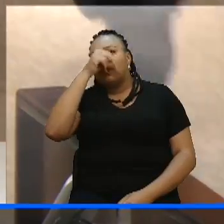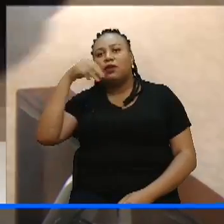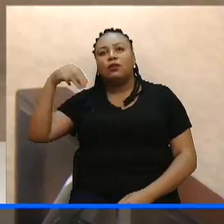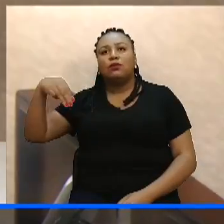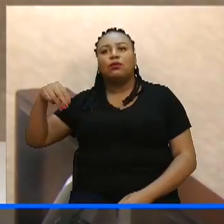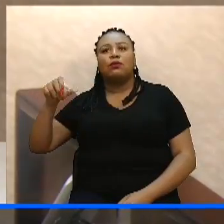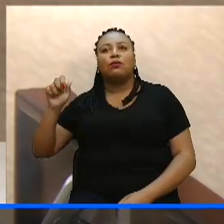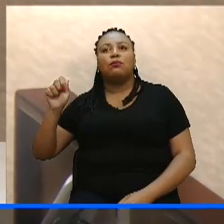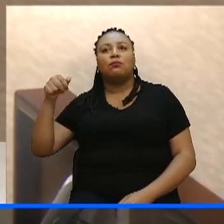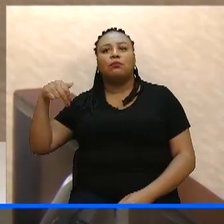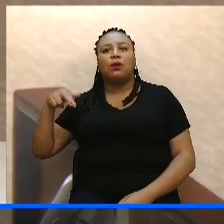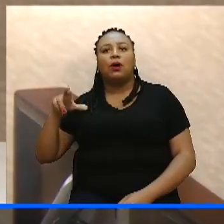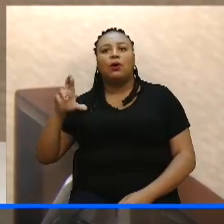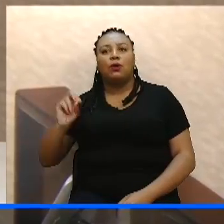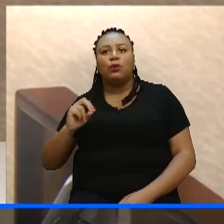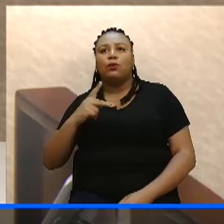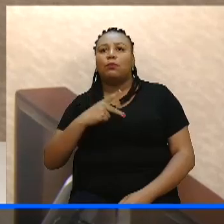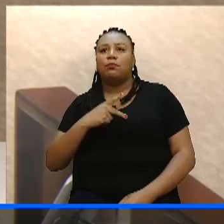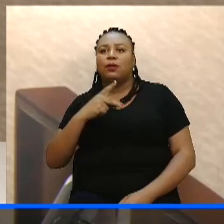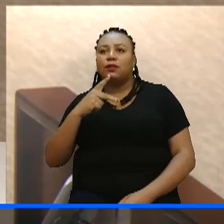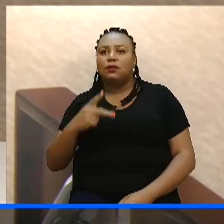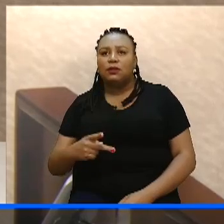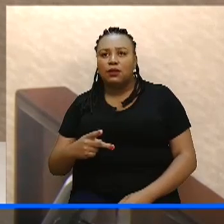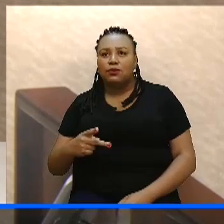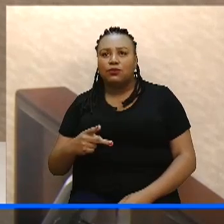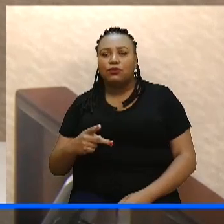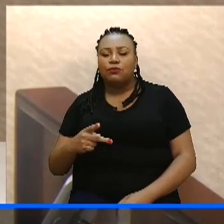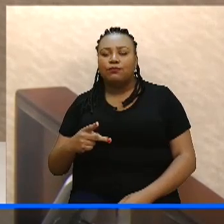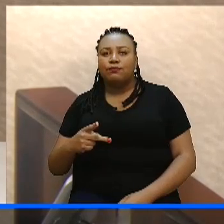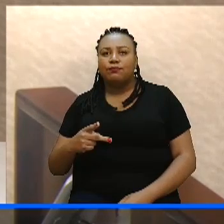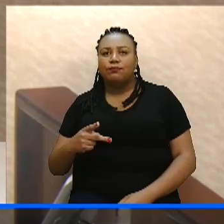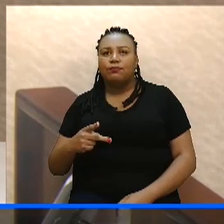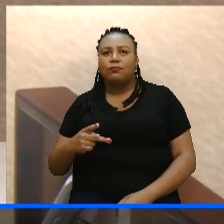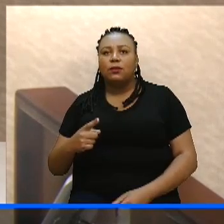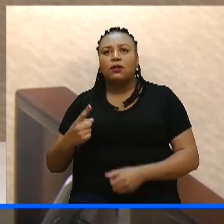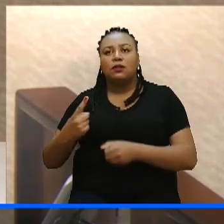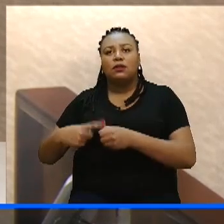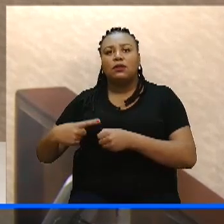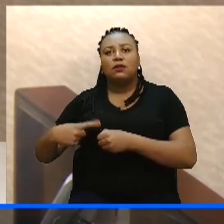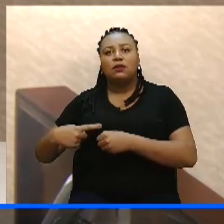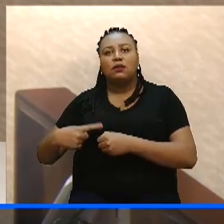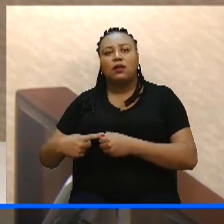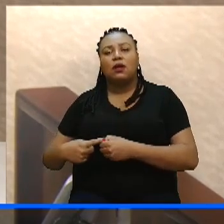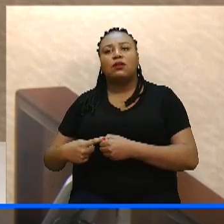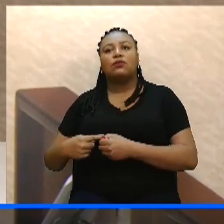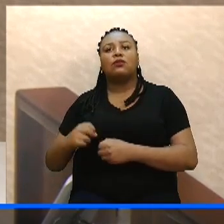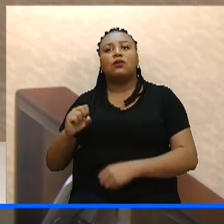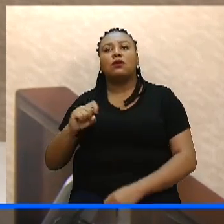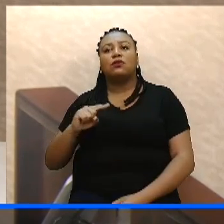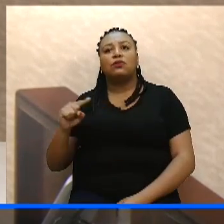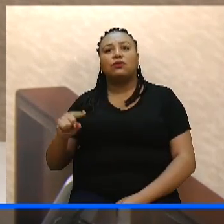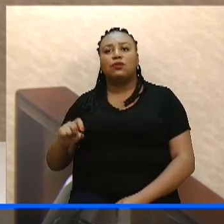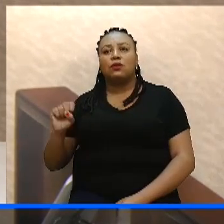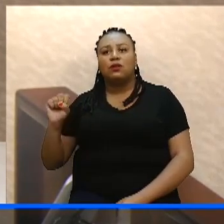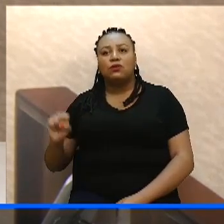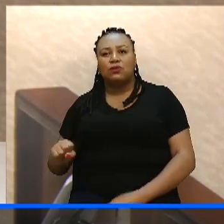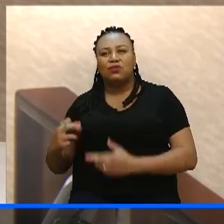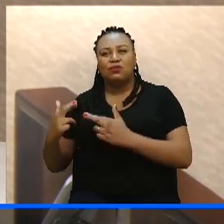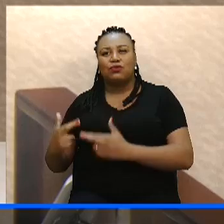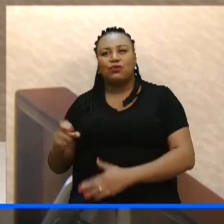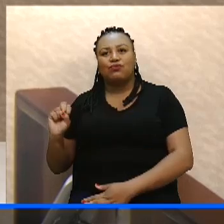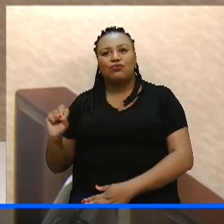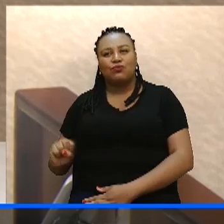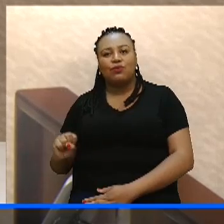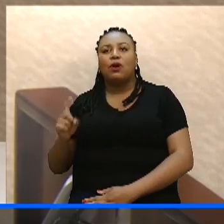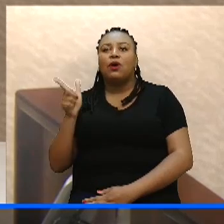nosso presidente nos municípios da zona sul alcancei